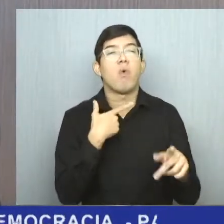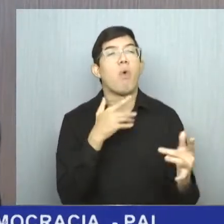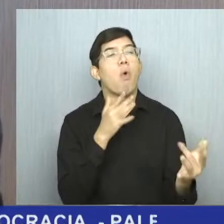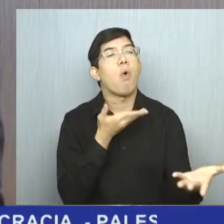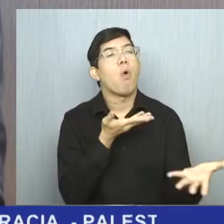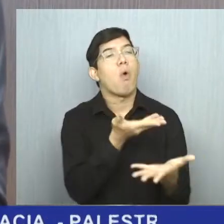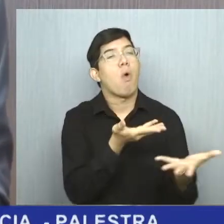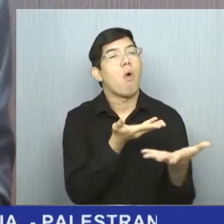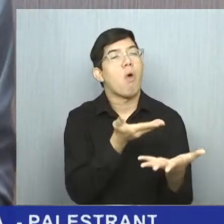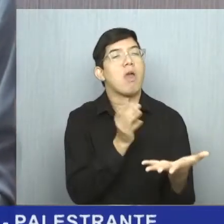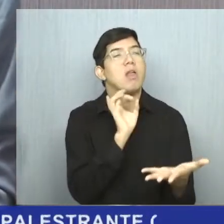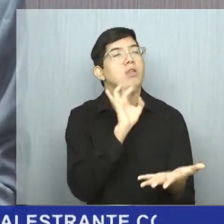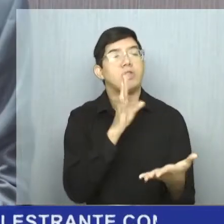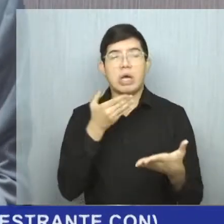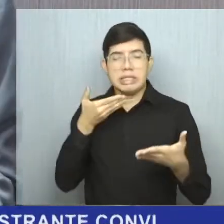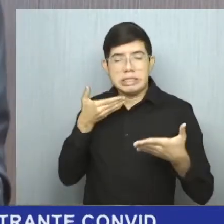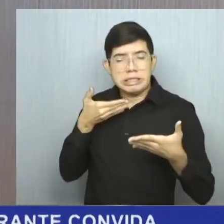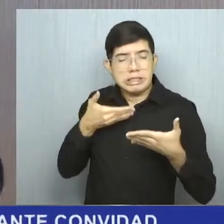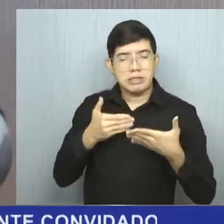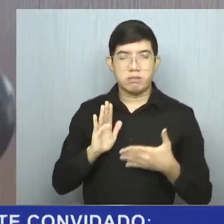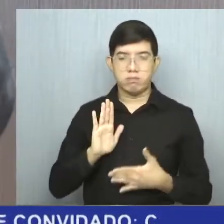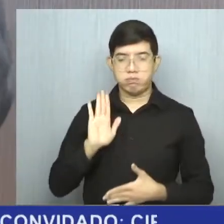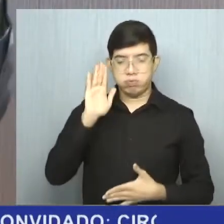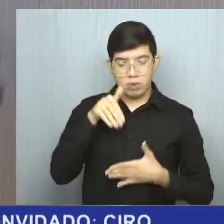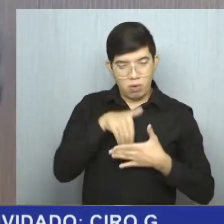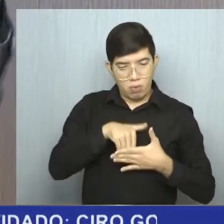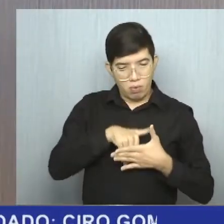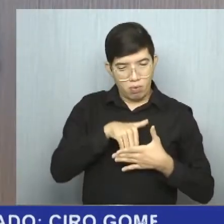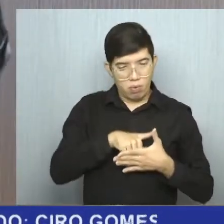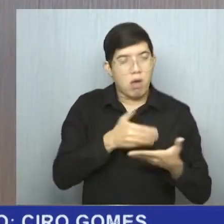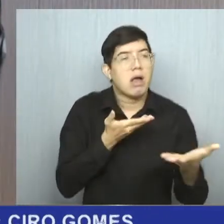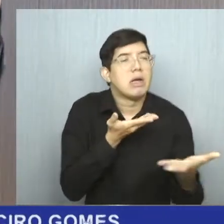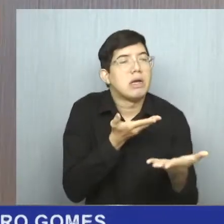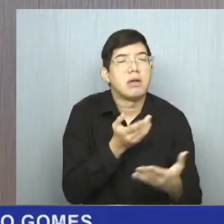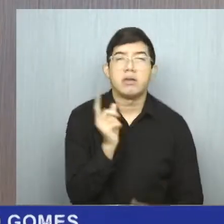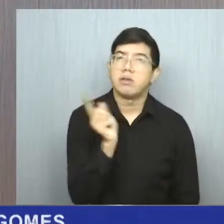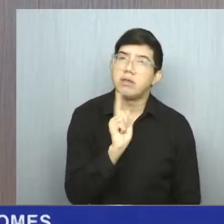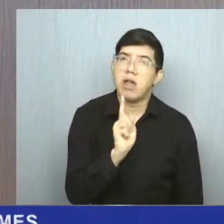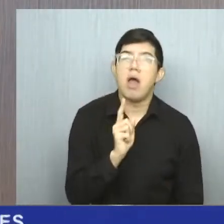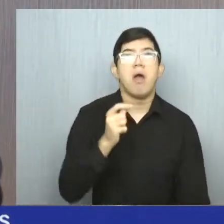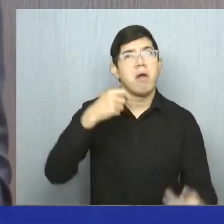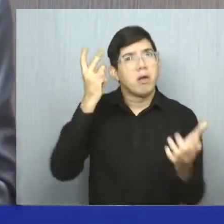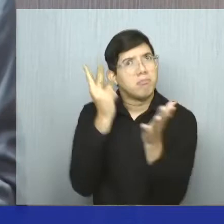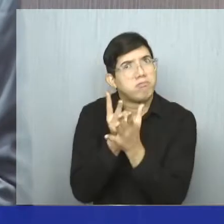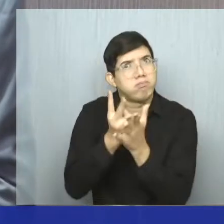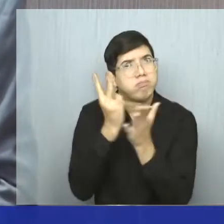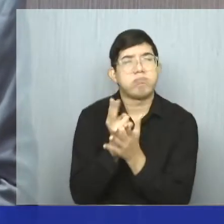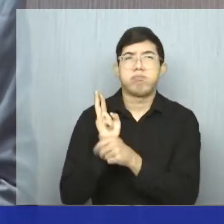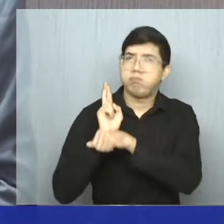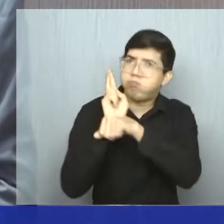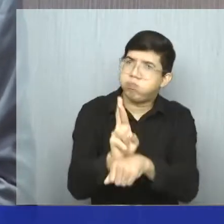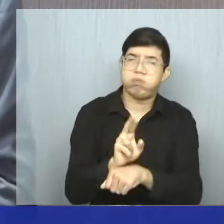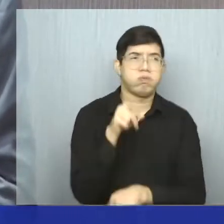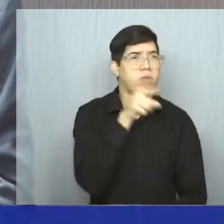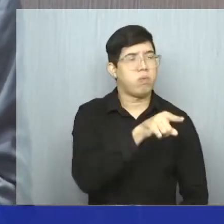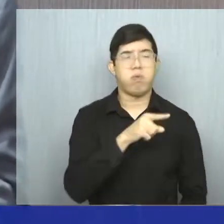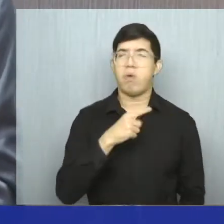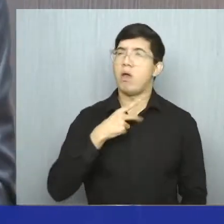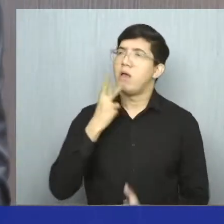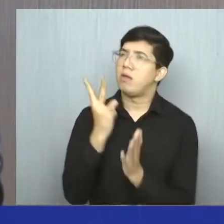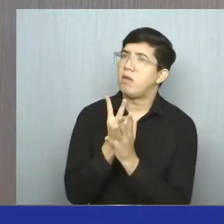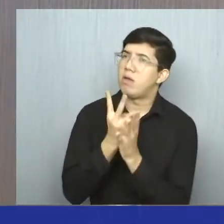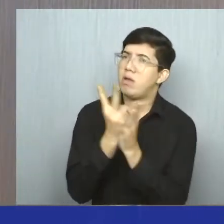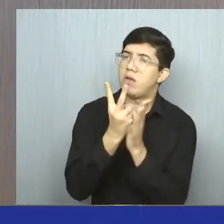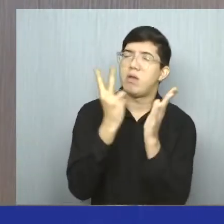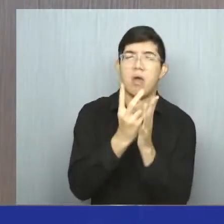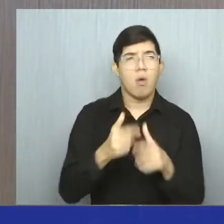Não. Agora é preciso mesclar mecanismos de democracia representativa com mecanismos de democracia direta. Avançar